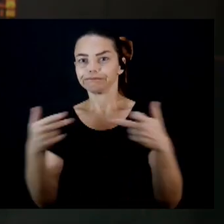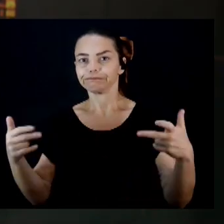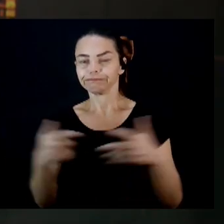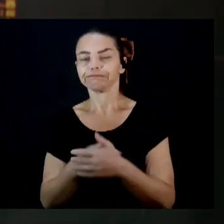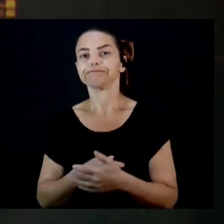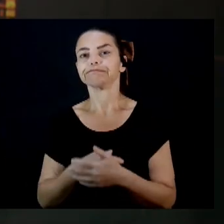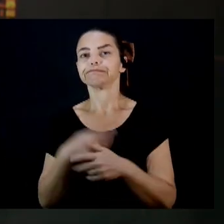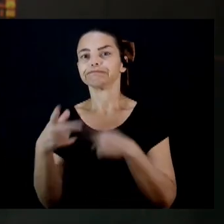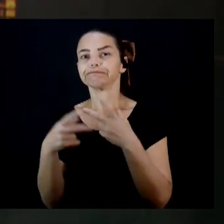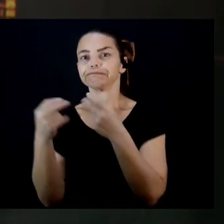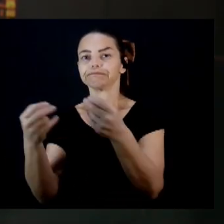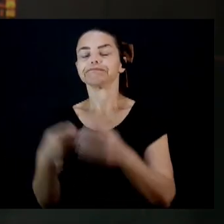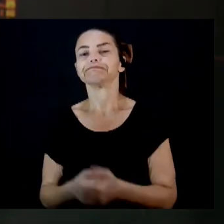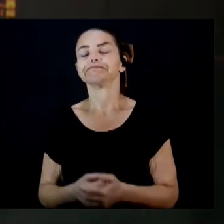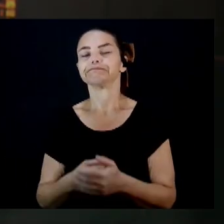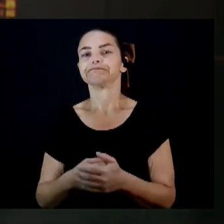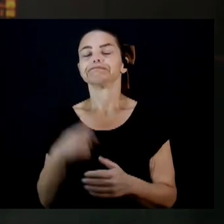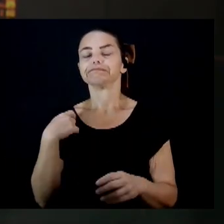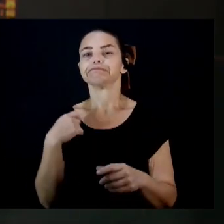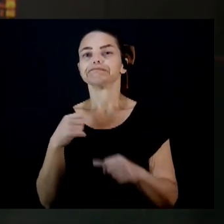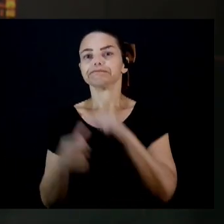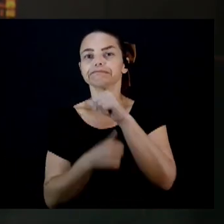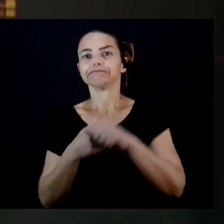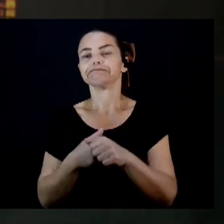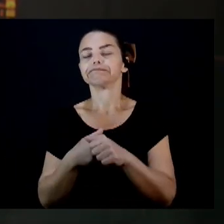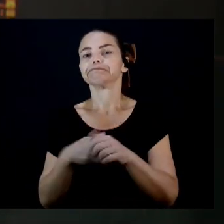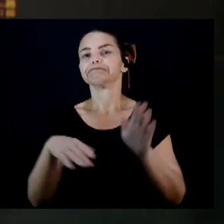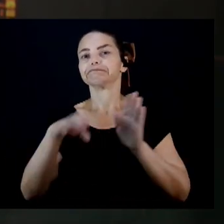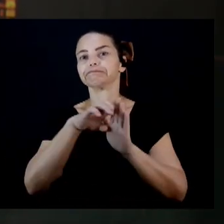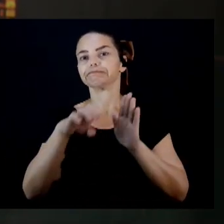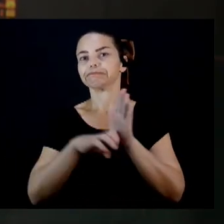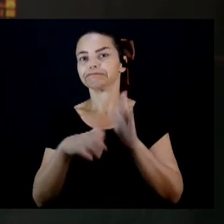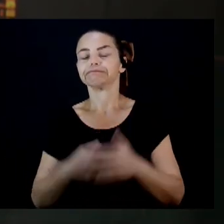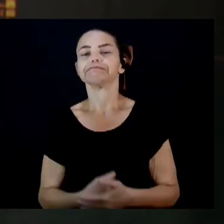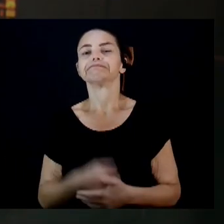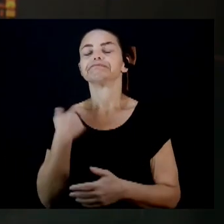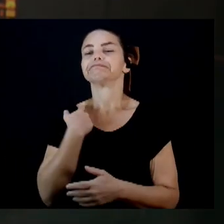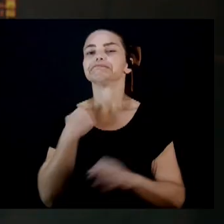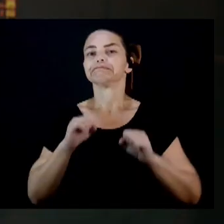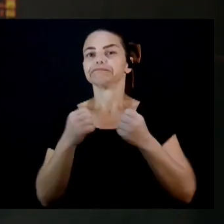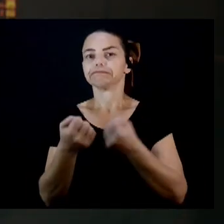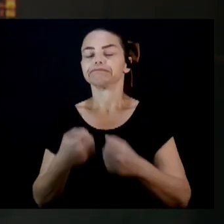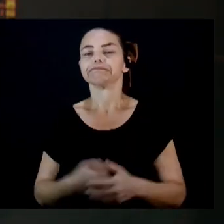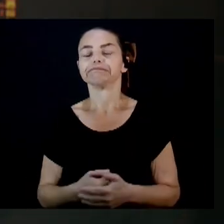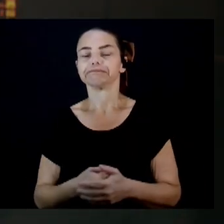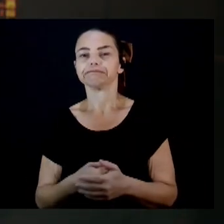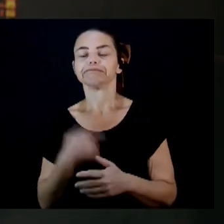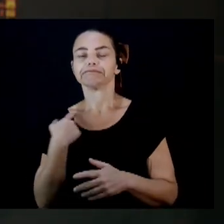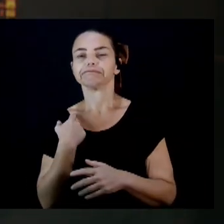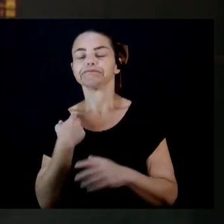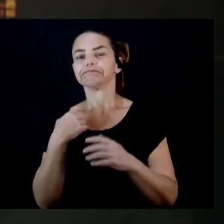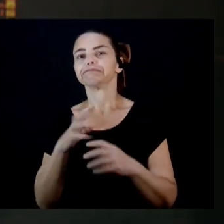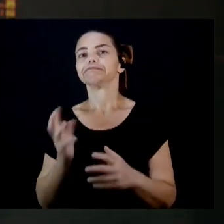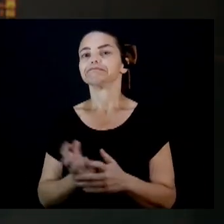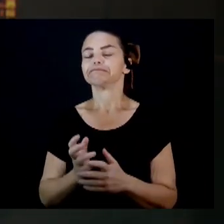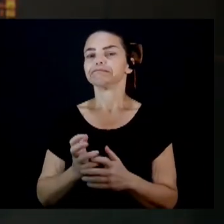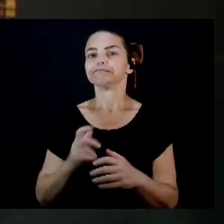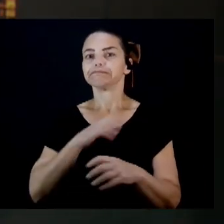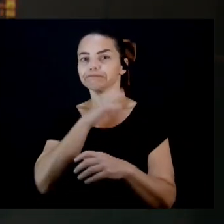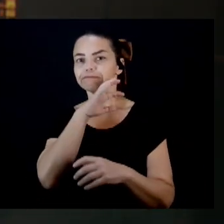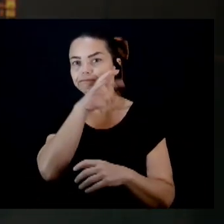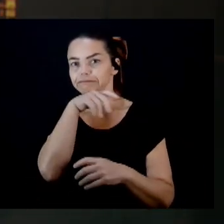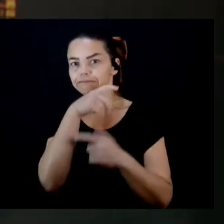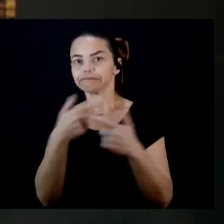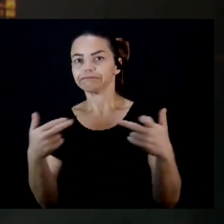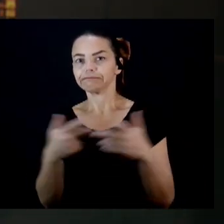o Estatuto de Proteção, Defesa e Controle das Populações de Animais Domésticos de Campinas para proibir que